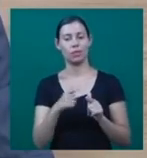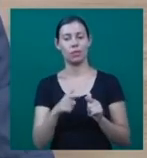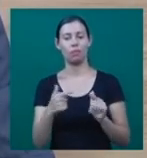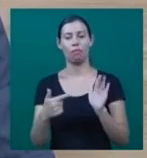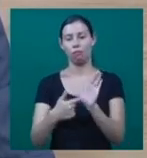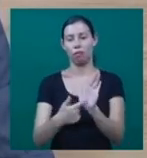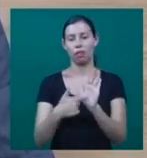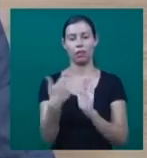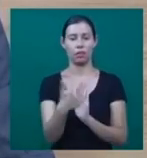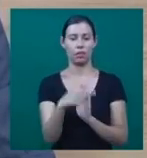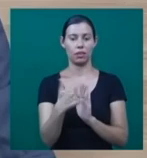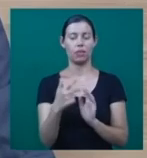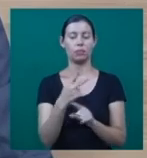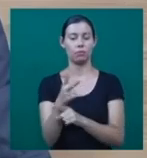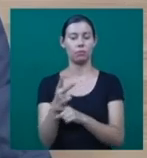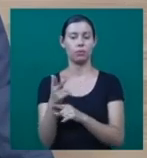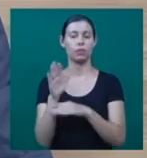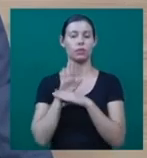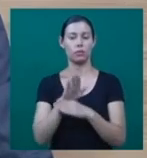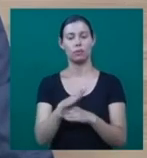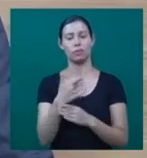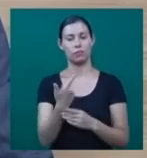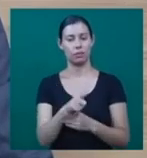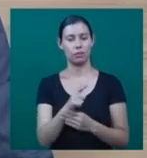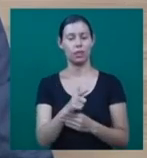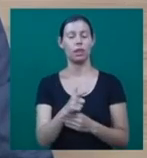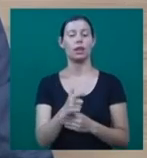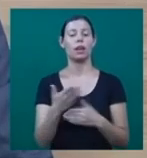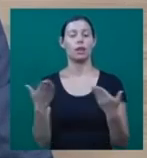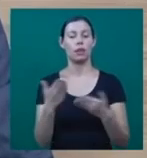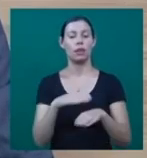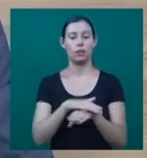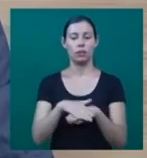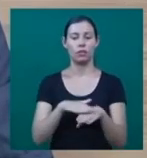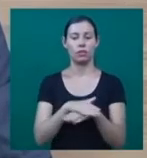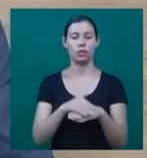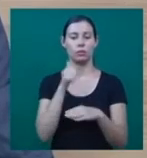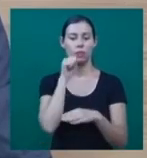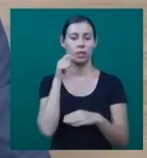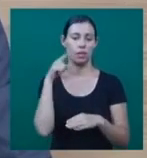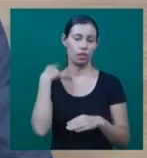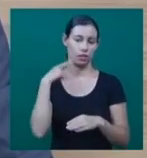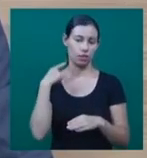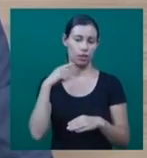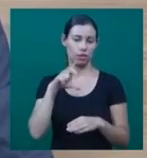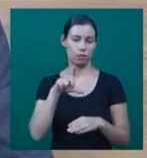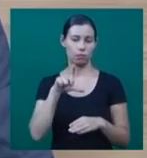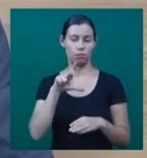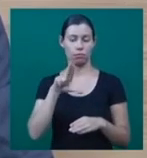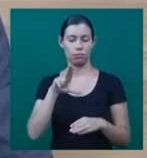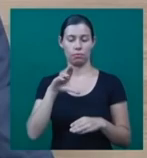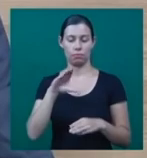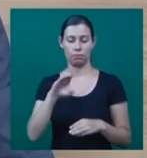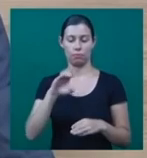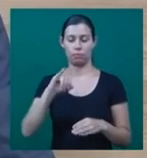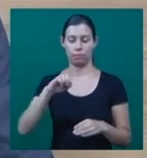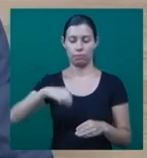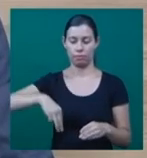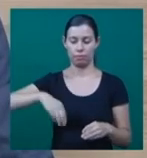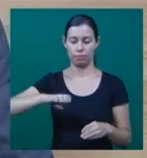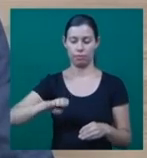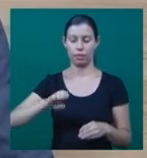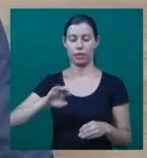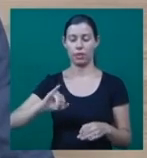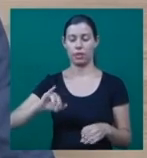mas existe proteção legal. E sobre isso eu converso agora com a advogada, doutora Lucimeire Zago de Brito, que é também